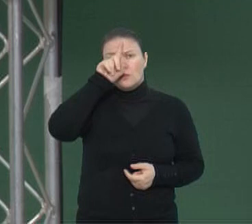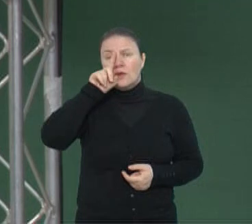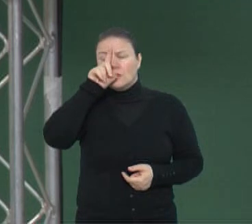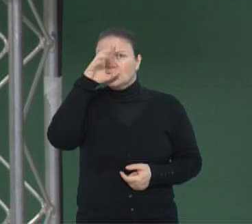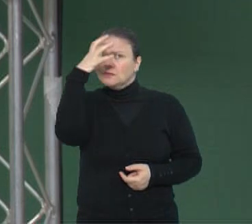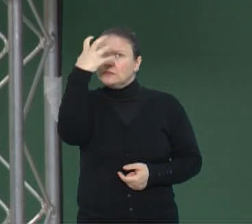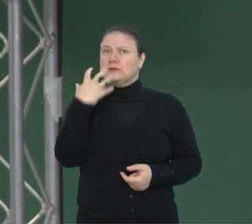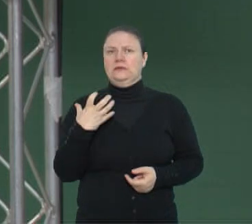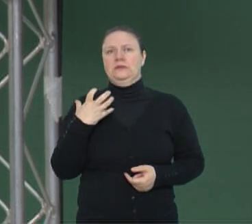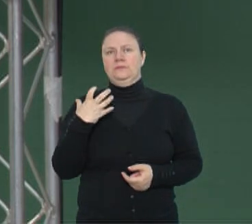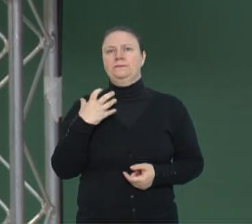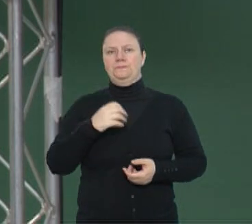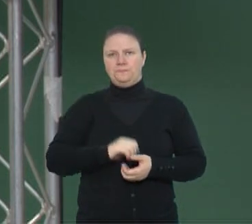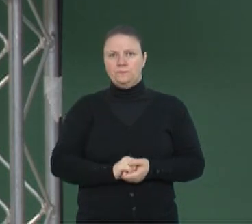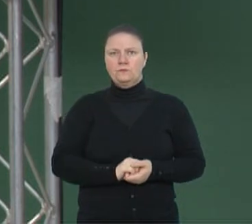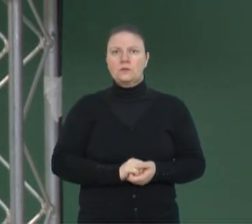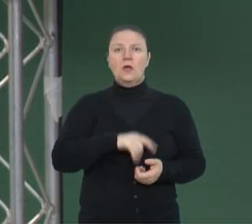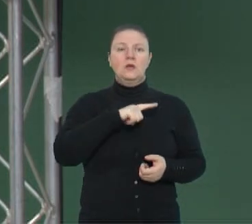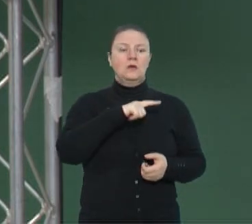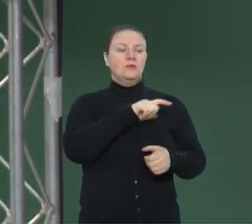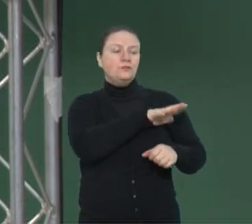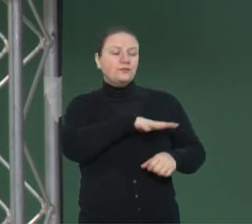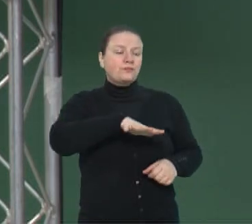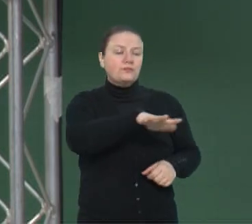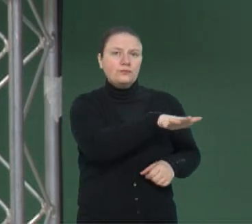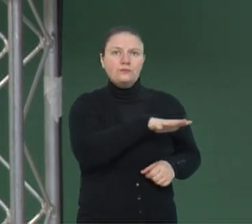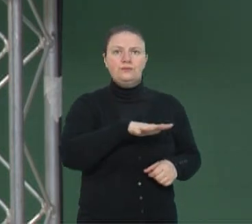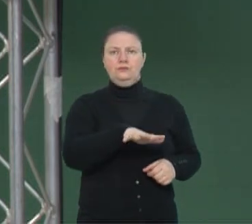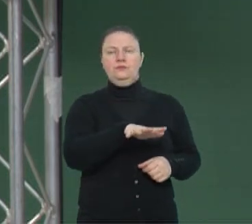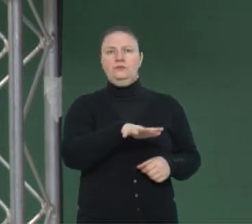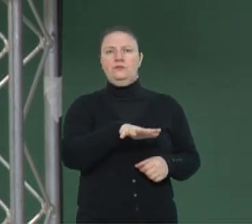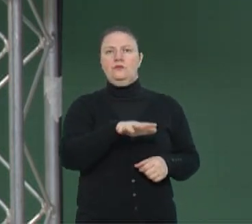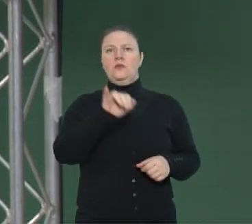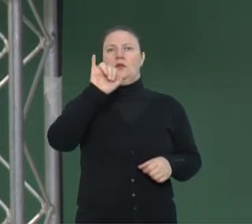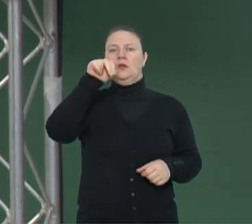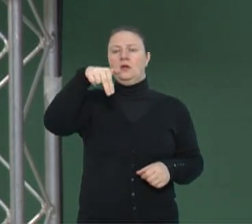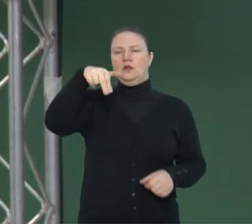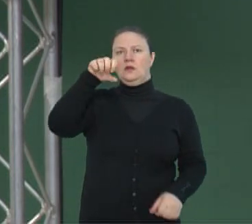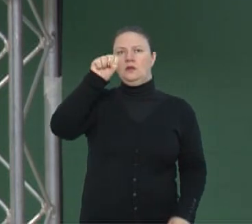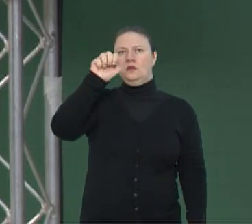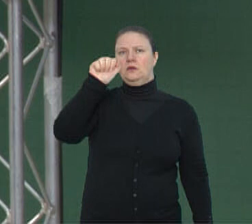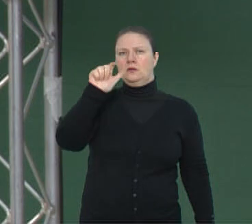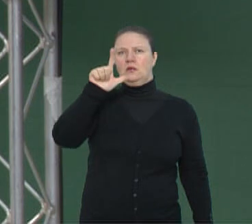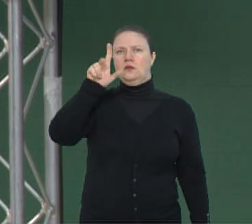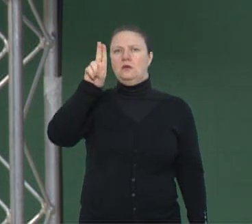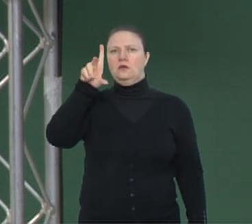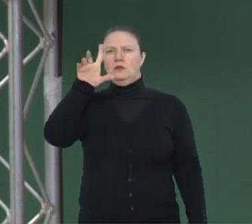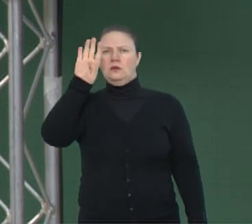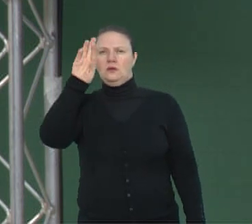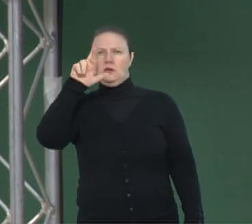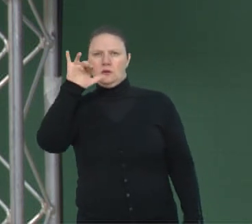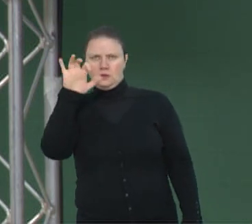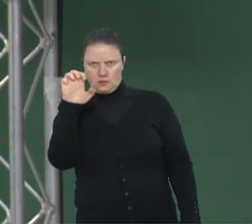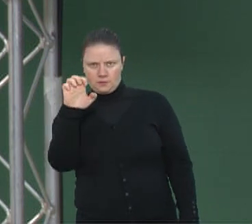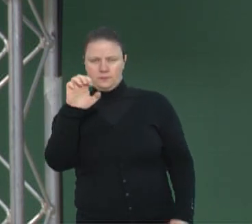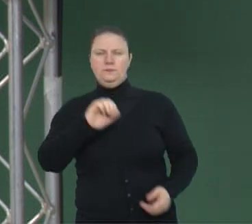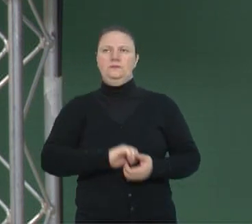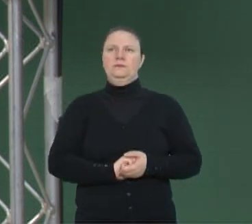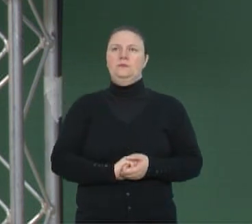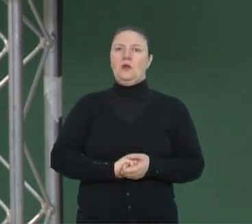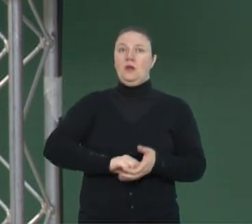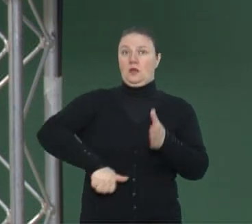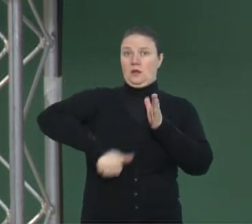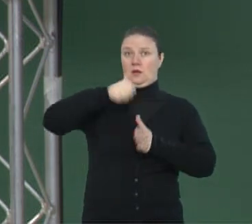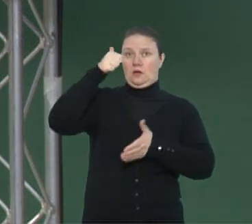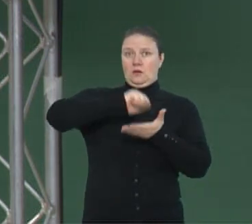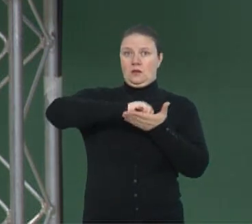reino das vilas operárias. Lá reinava essa expressãozinha chamada insalubridade. E vamos para a nossa primeira atividade do